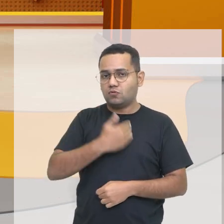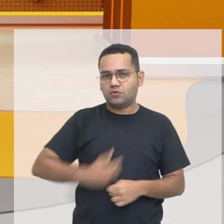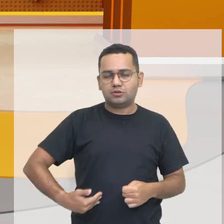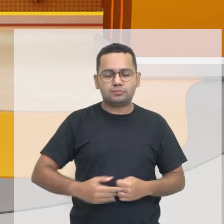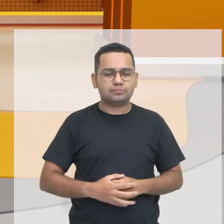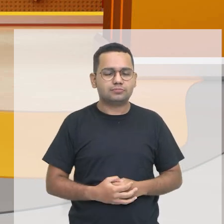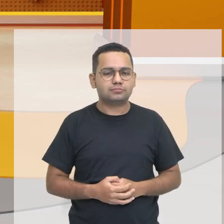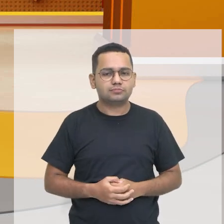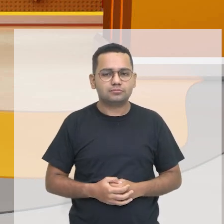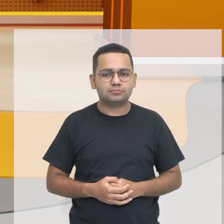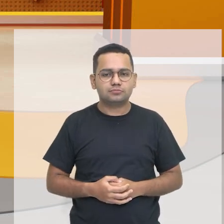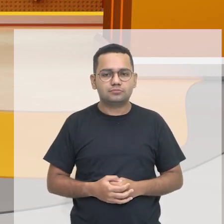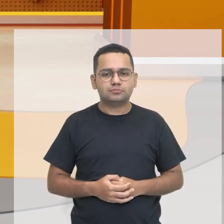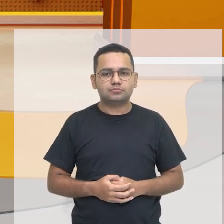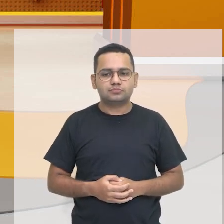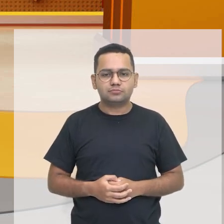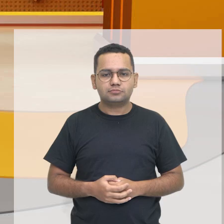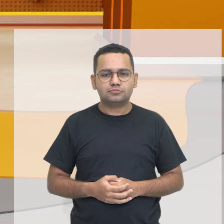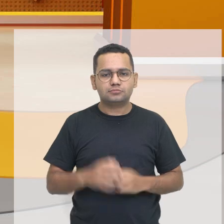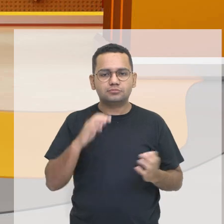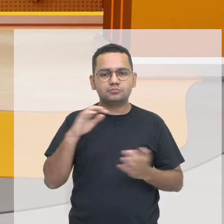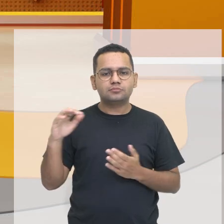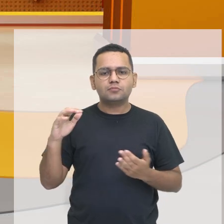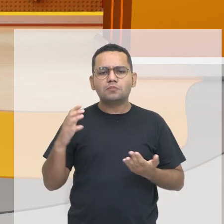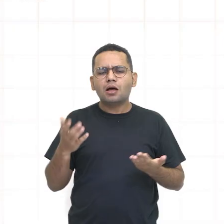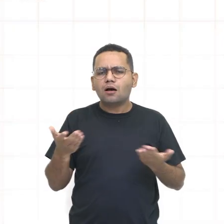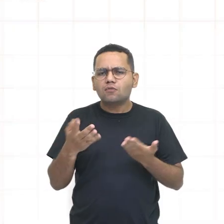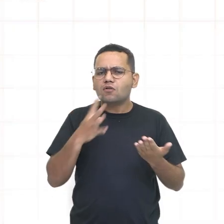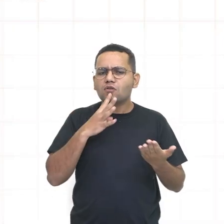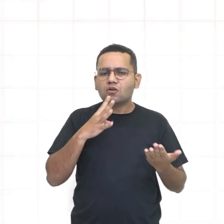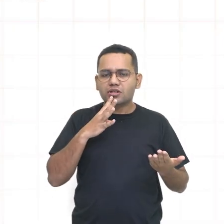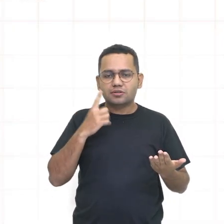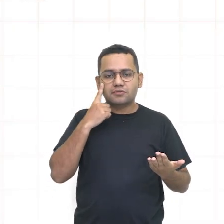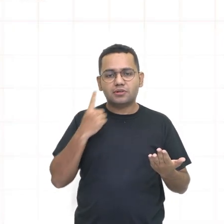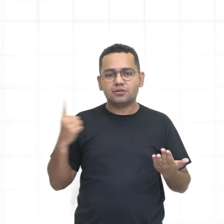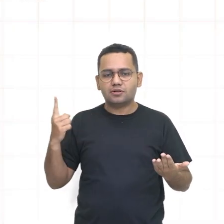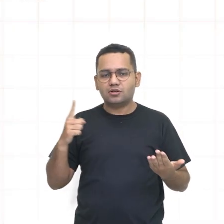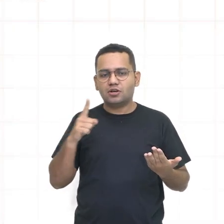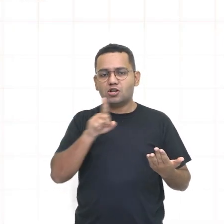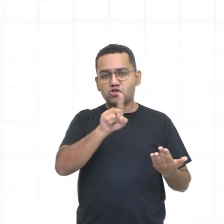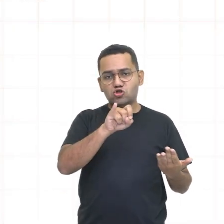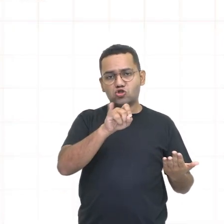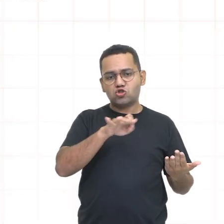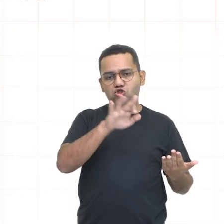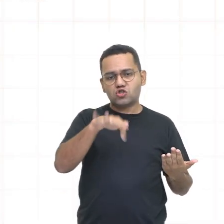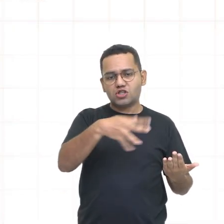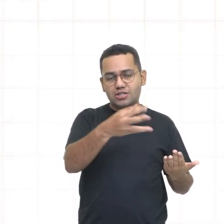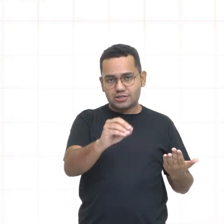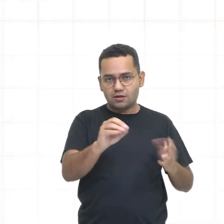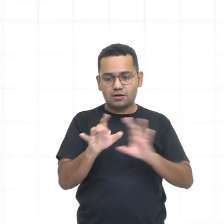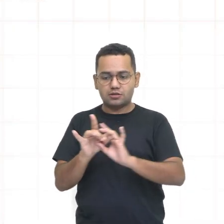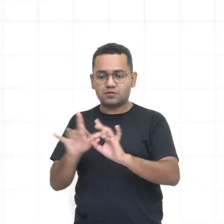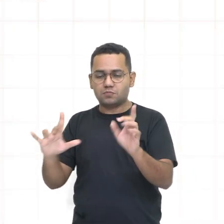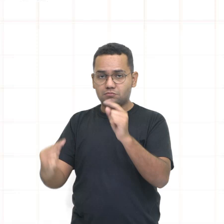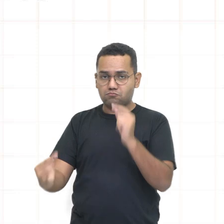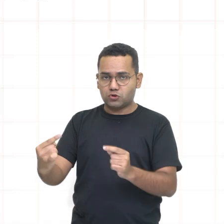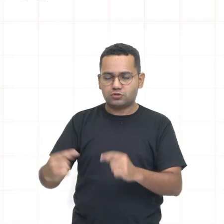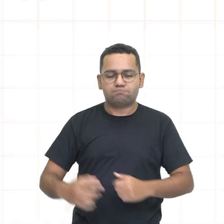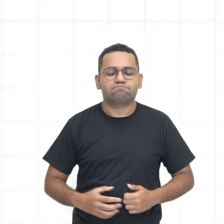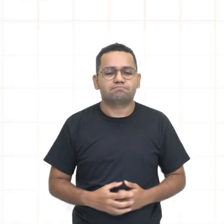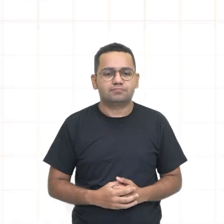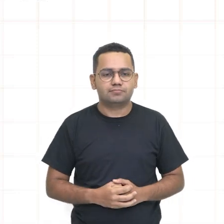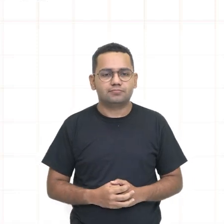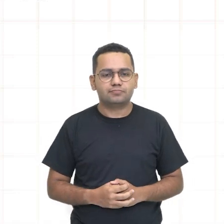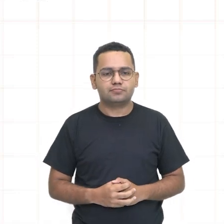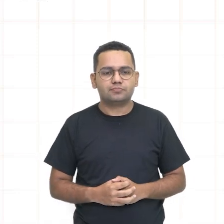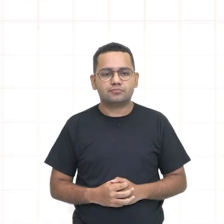vamos verificar o que foi o período de distensão e abertura política. Olhem só. Nesse período vamos observar